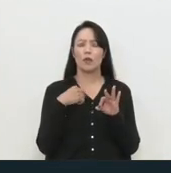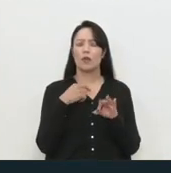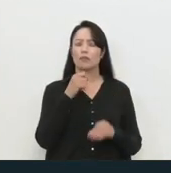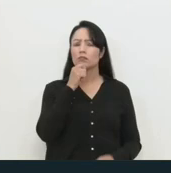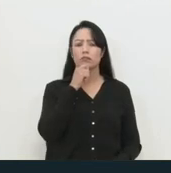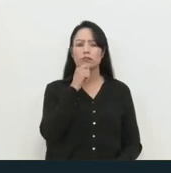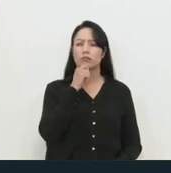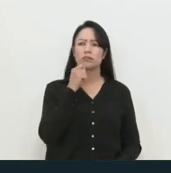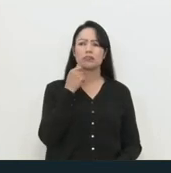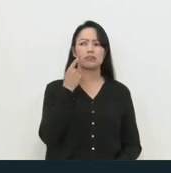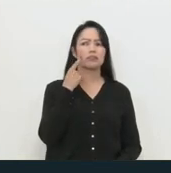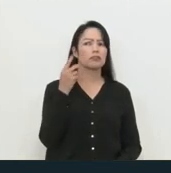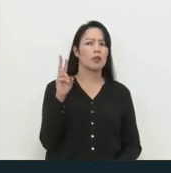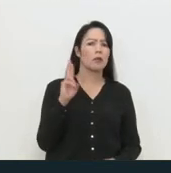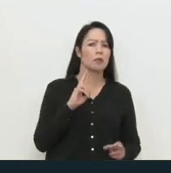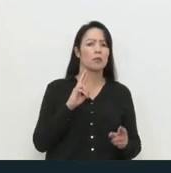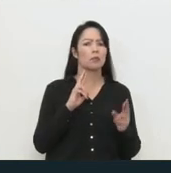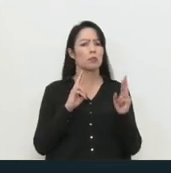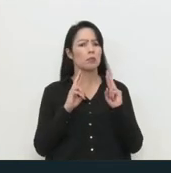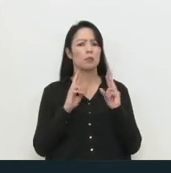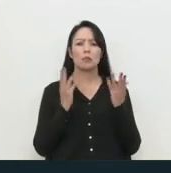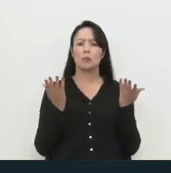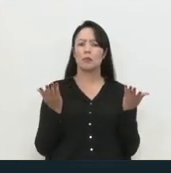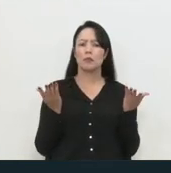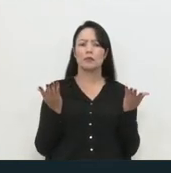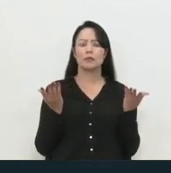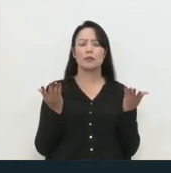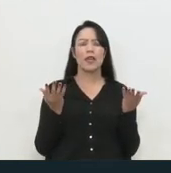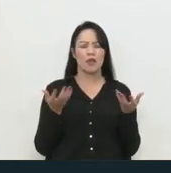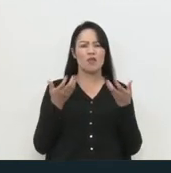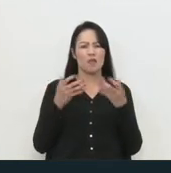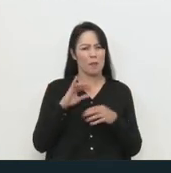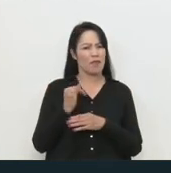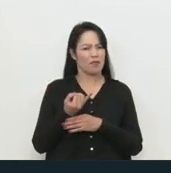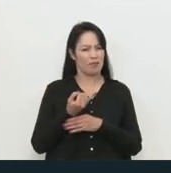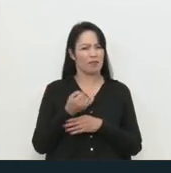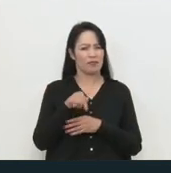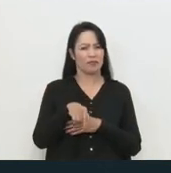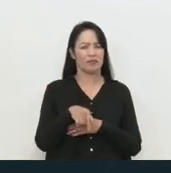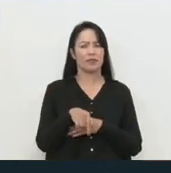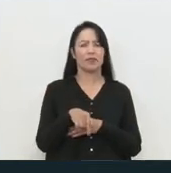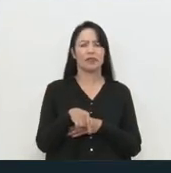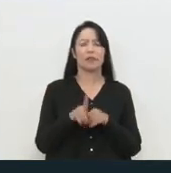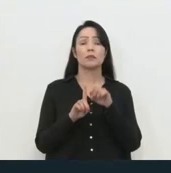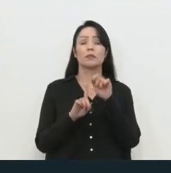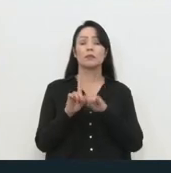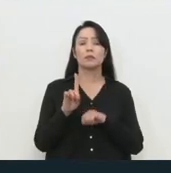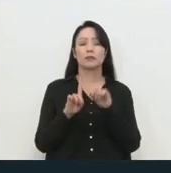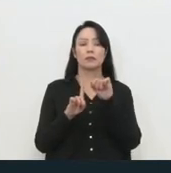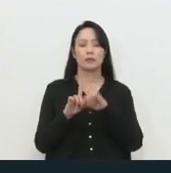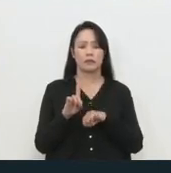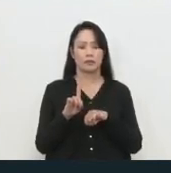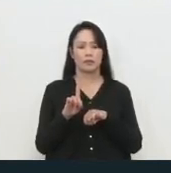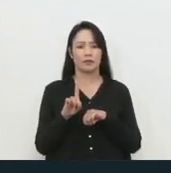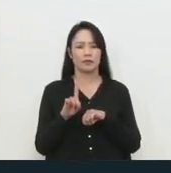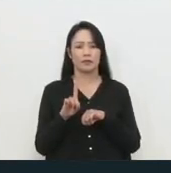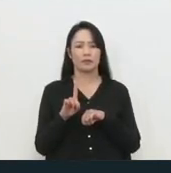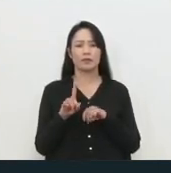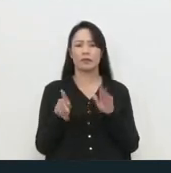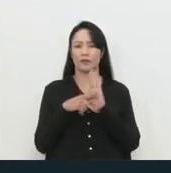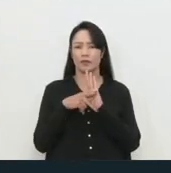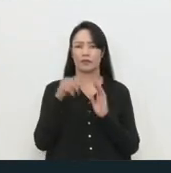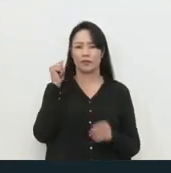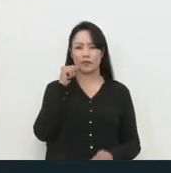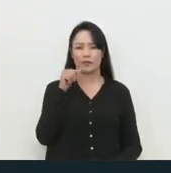respostas e eu gostaria de aproveitar esse mês o mês da mulher